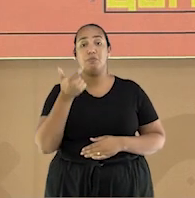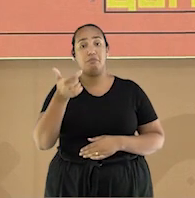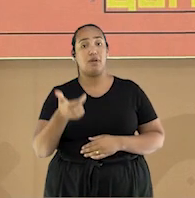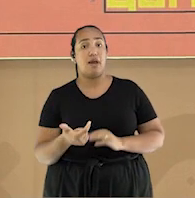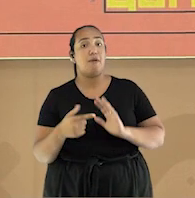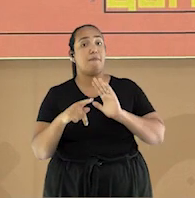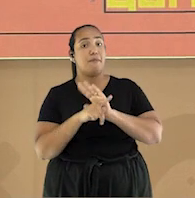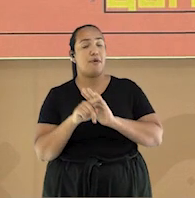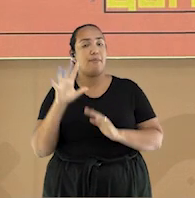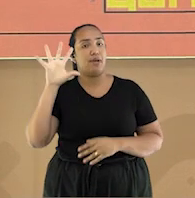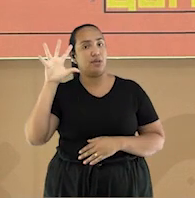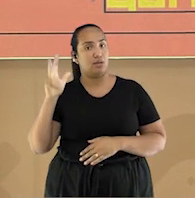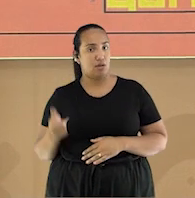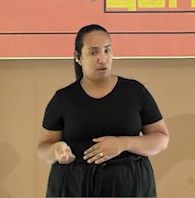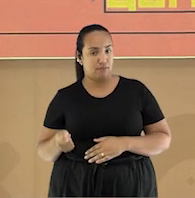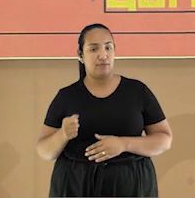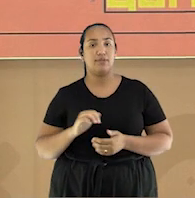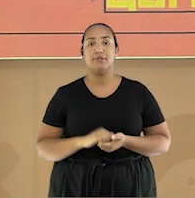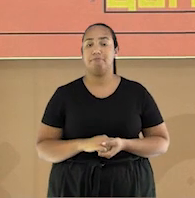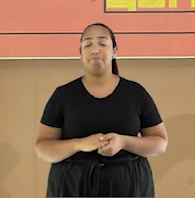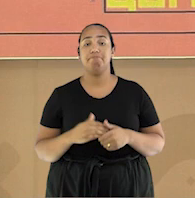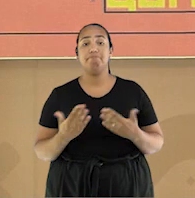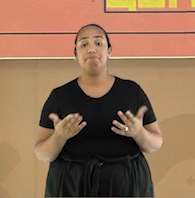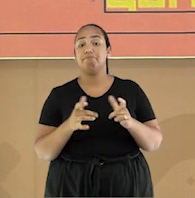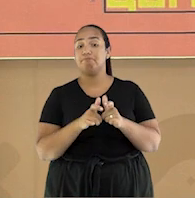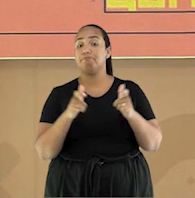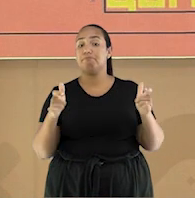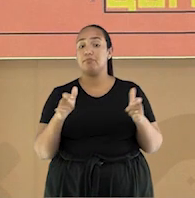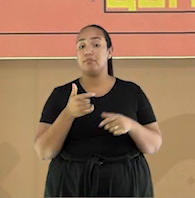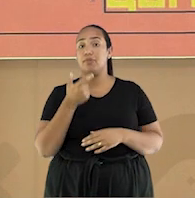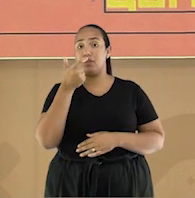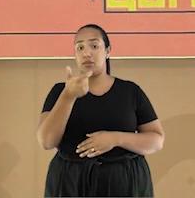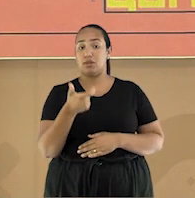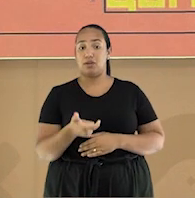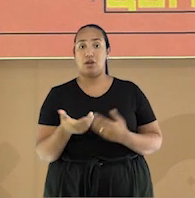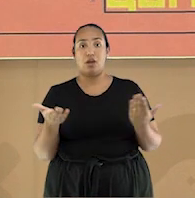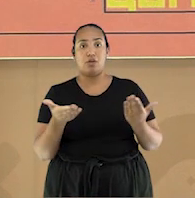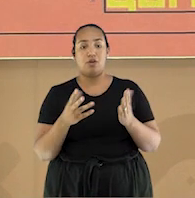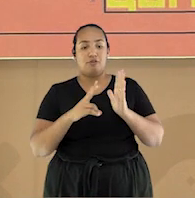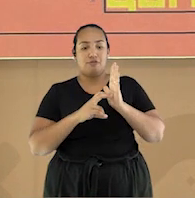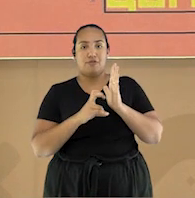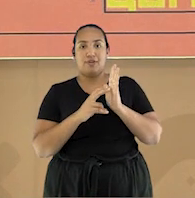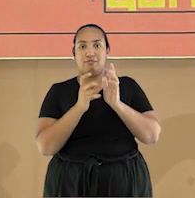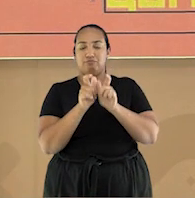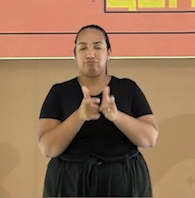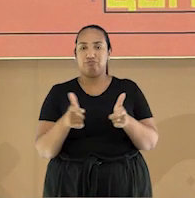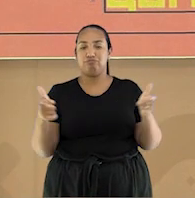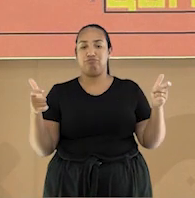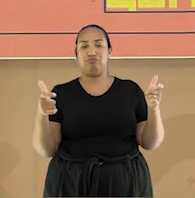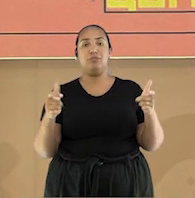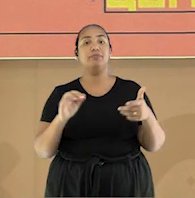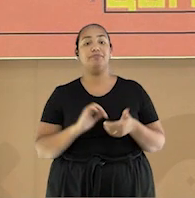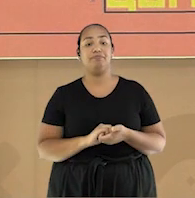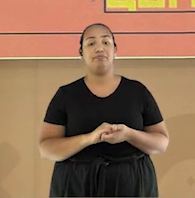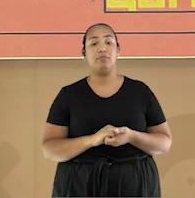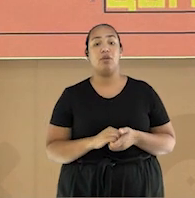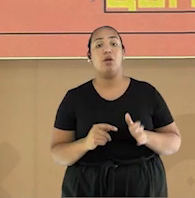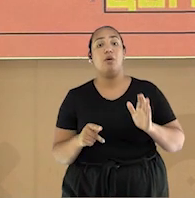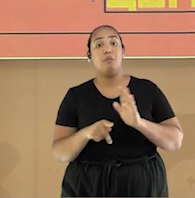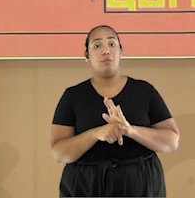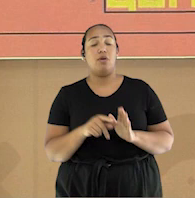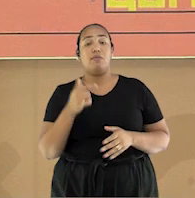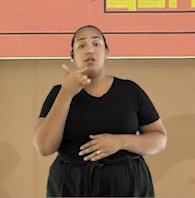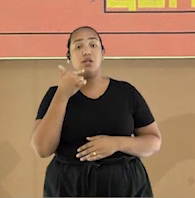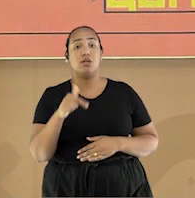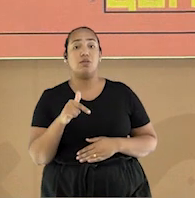origem africana. A maior parte das palavras se enriqueceram. O vocabulário brasileiro vem do quimbundo, língua do povo